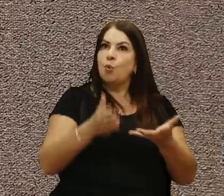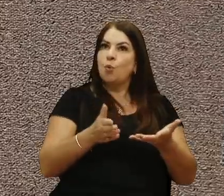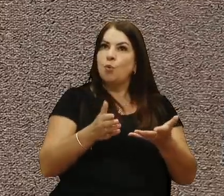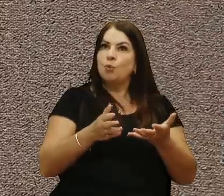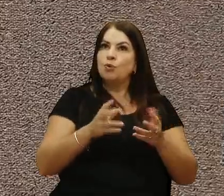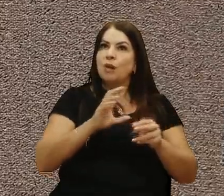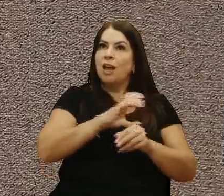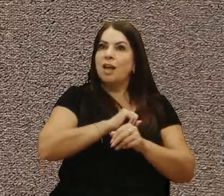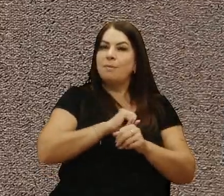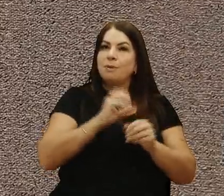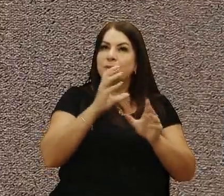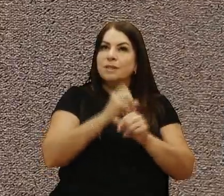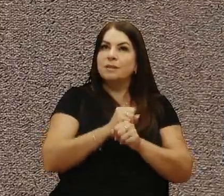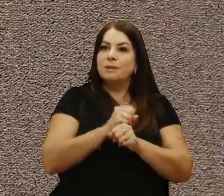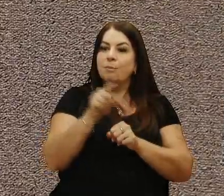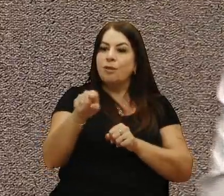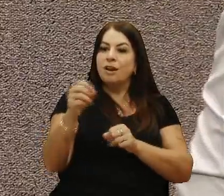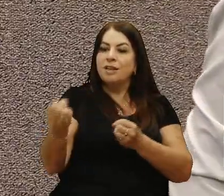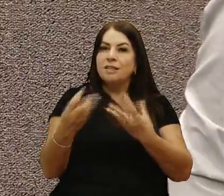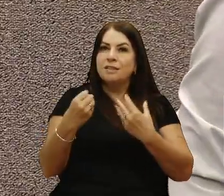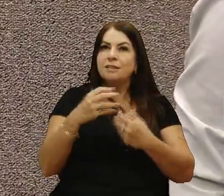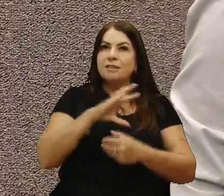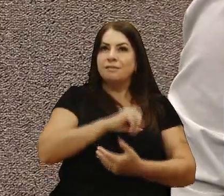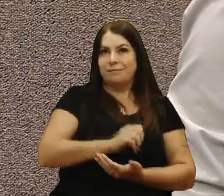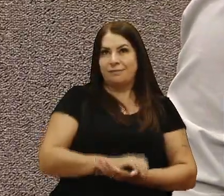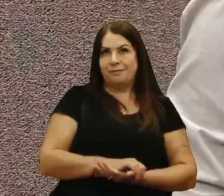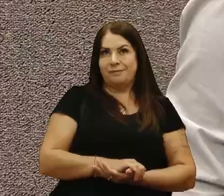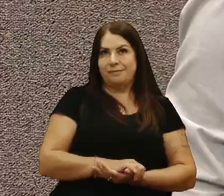adora os animais porque o Chaim ensinou ela a amar.